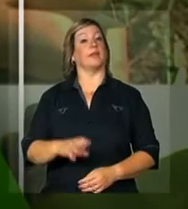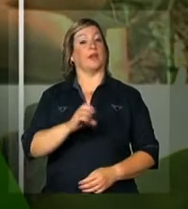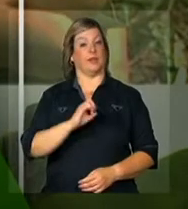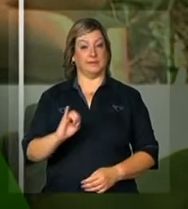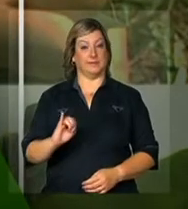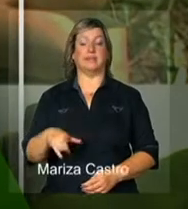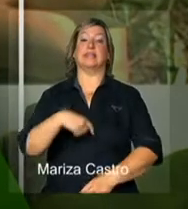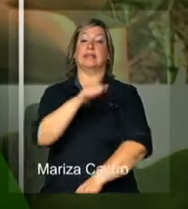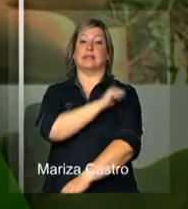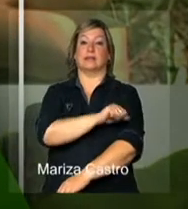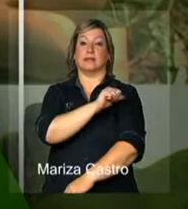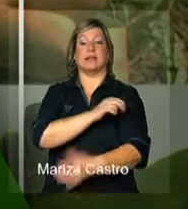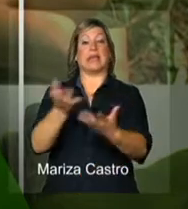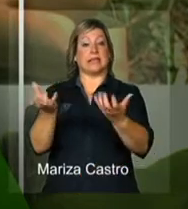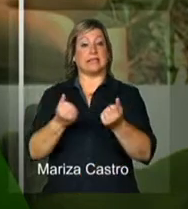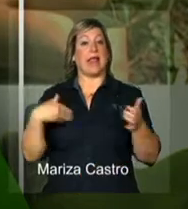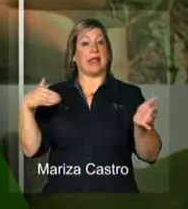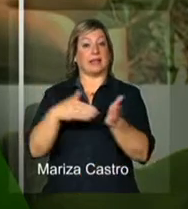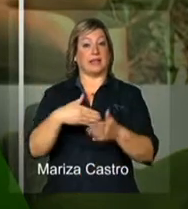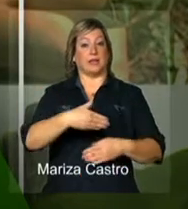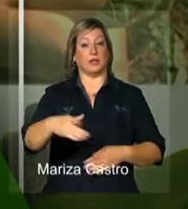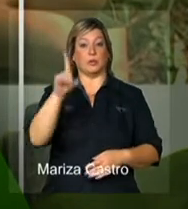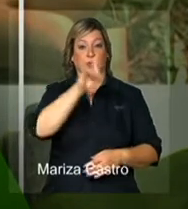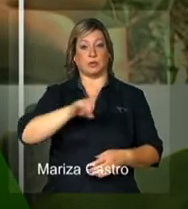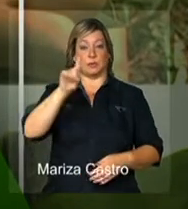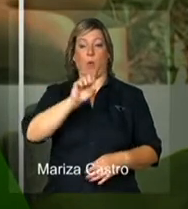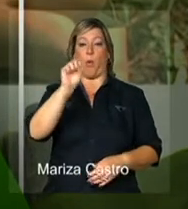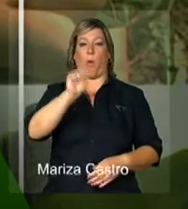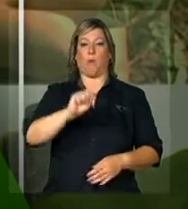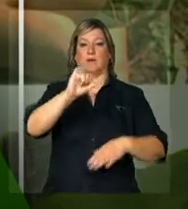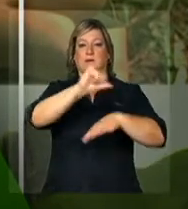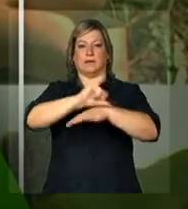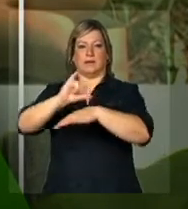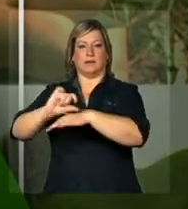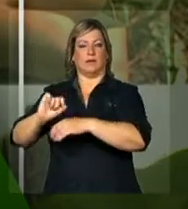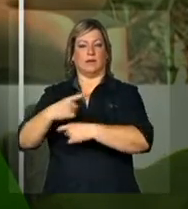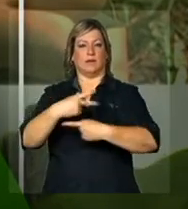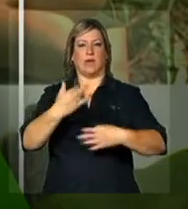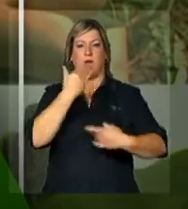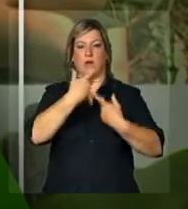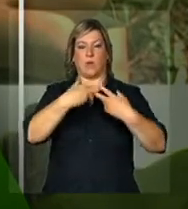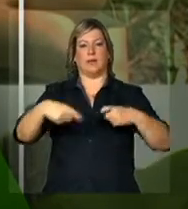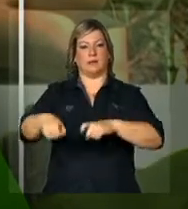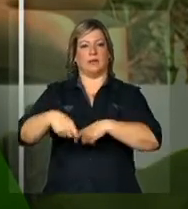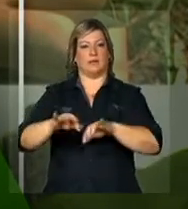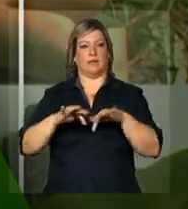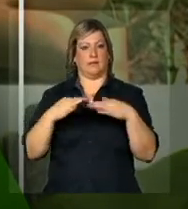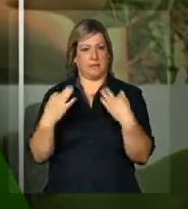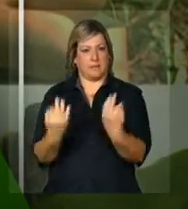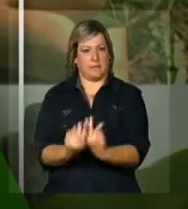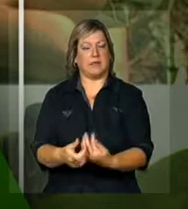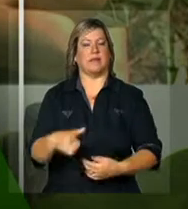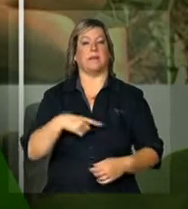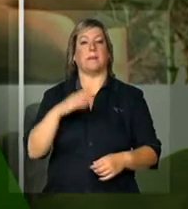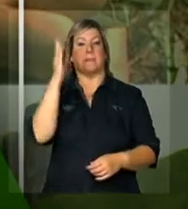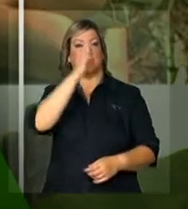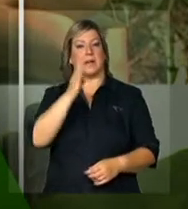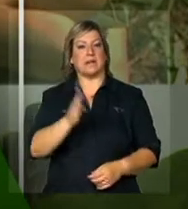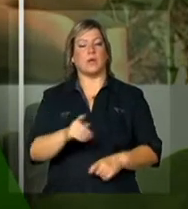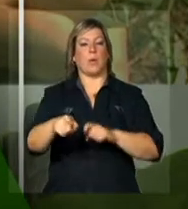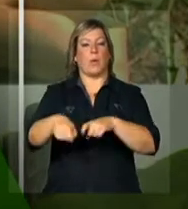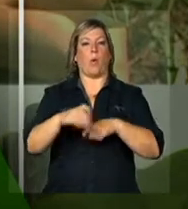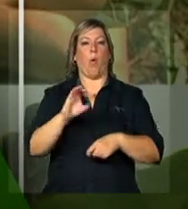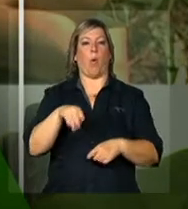Olá! O Rio de Janeiro recebe até domingo a 8ª edição da Feira Nacional da Agricultura Familiar e Reforma Agrária, Brasil Rural